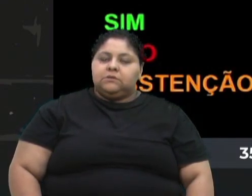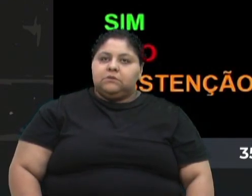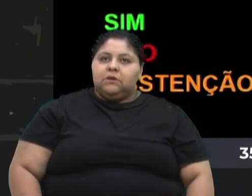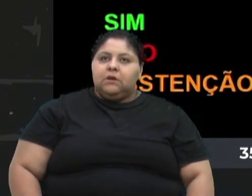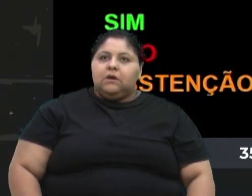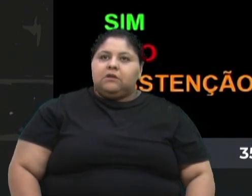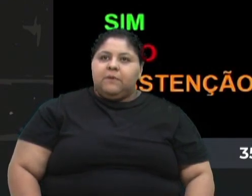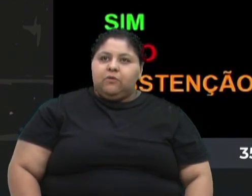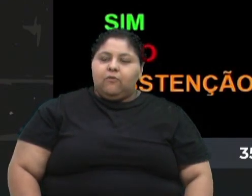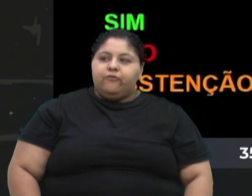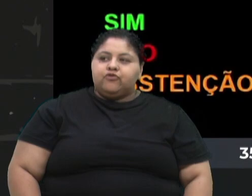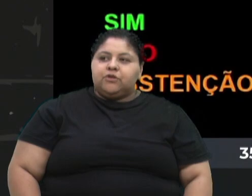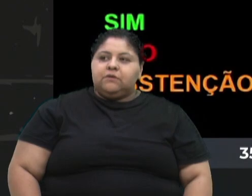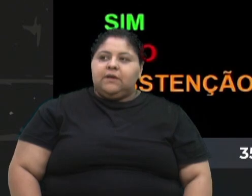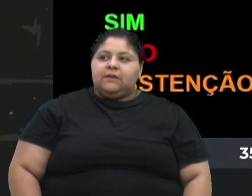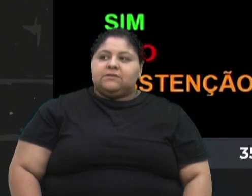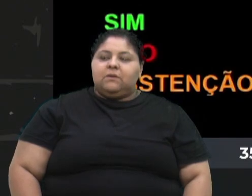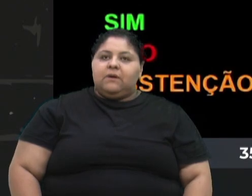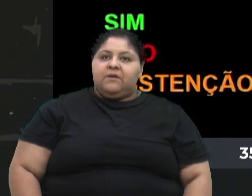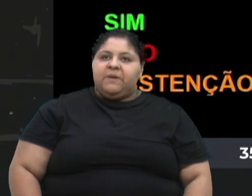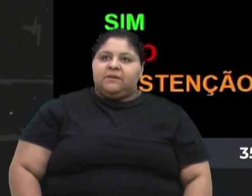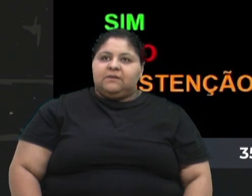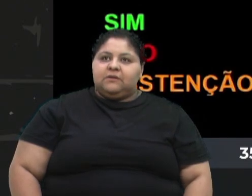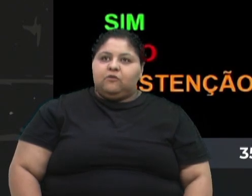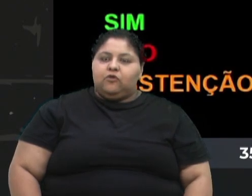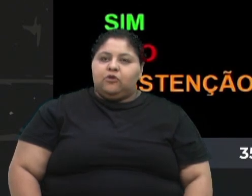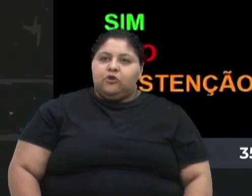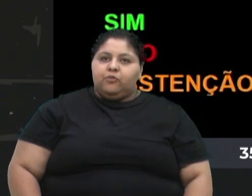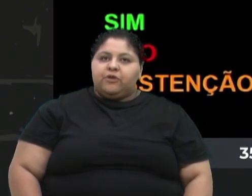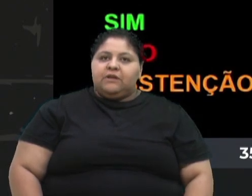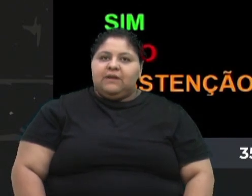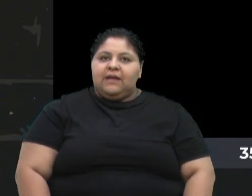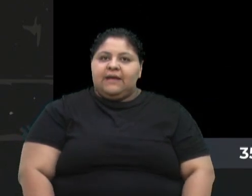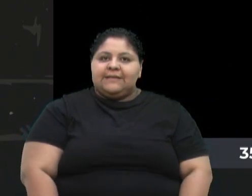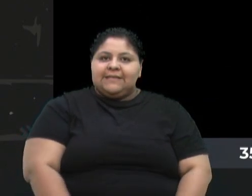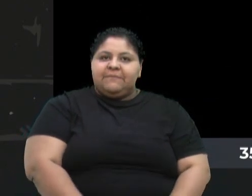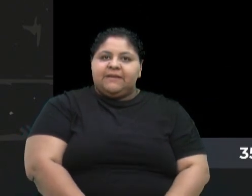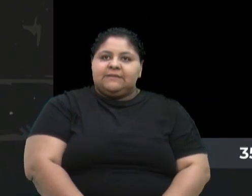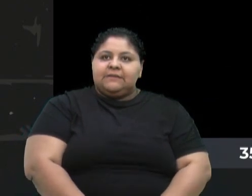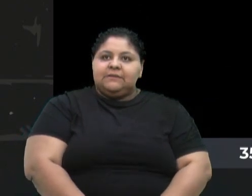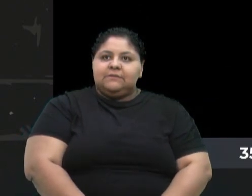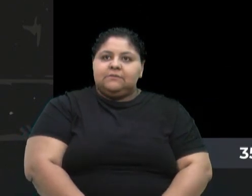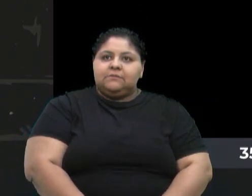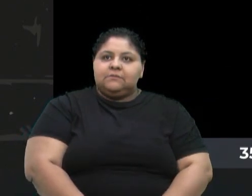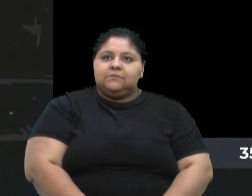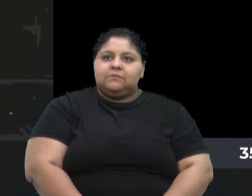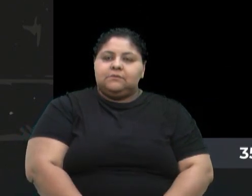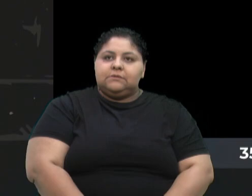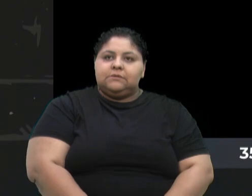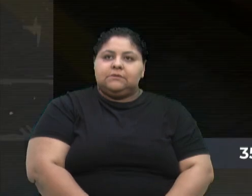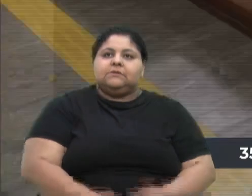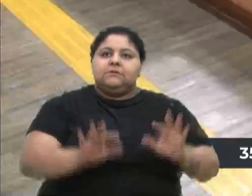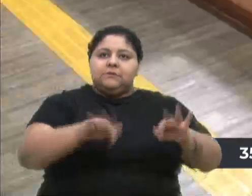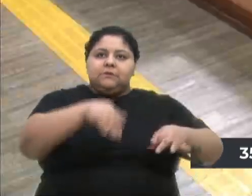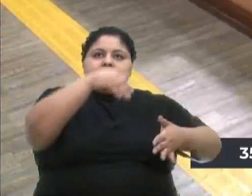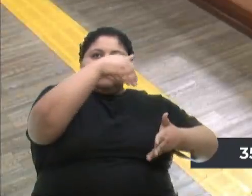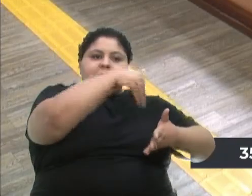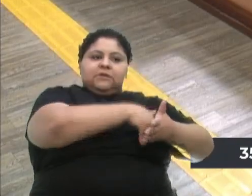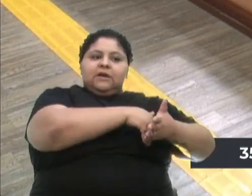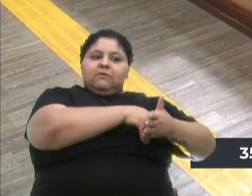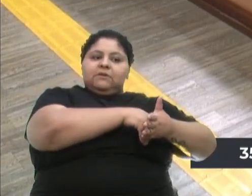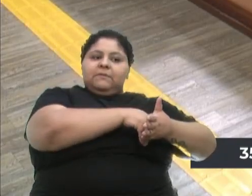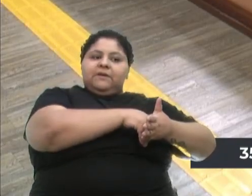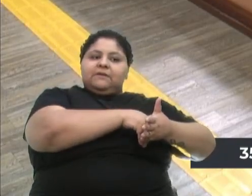vota sim. Alberto Meneguzzi votou sim. Encerrado o registro dos votos, encerrada a